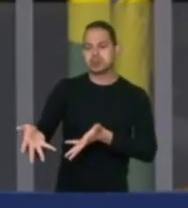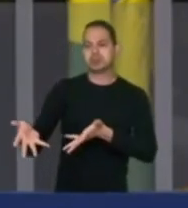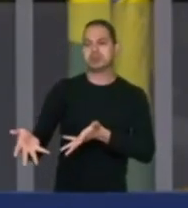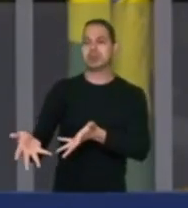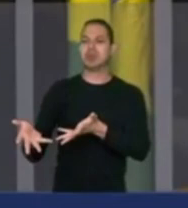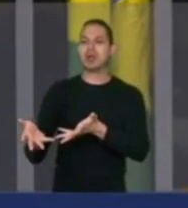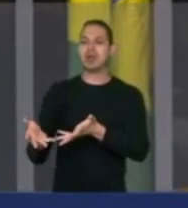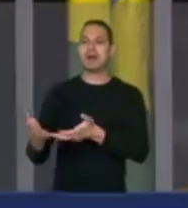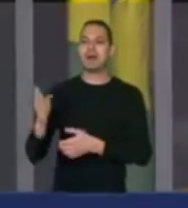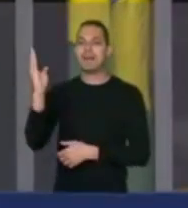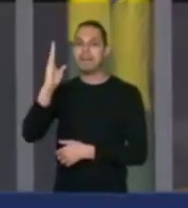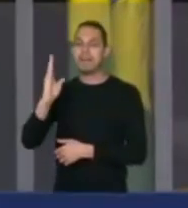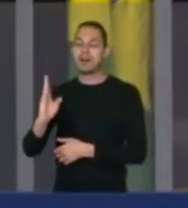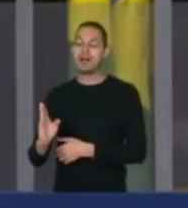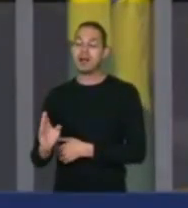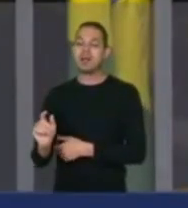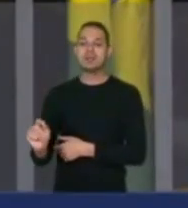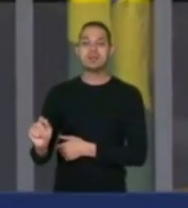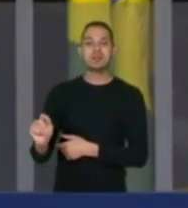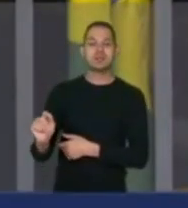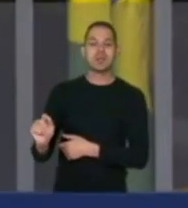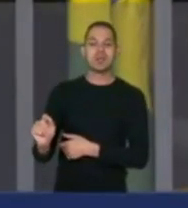uma tendência